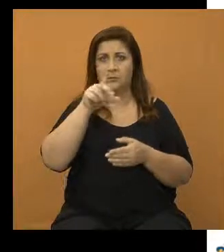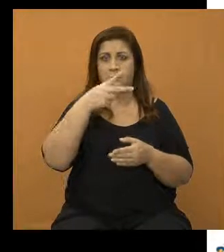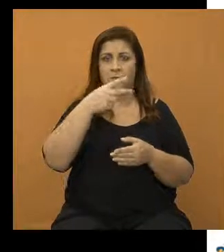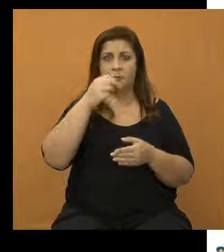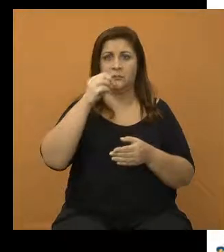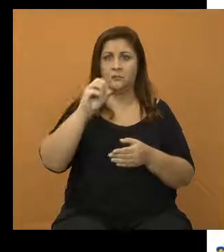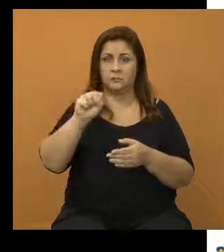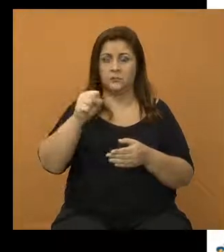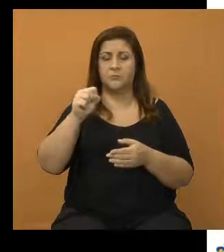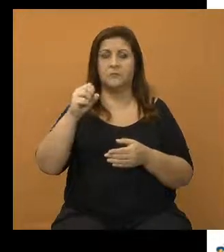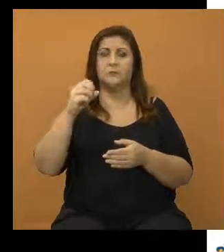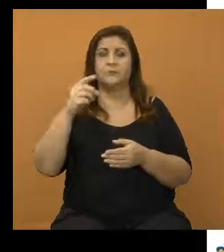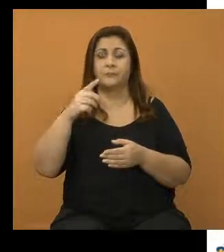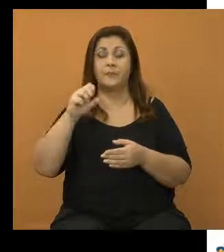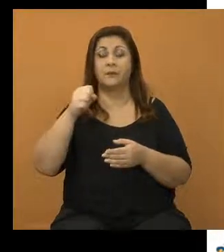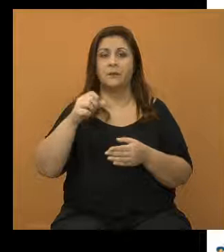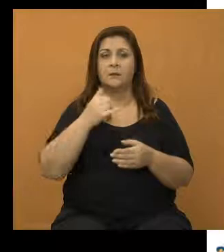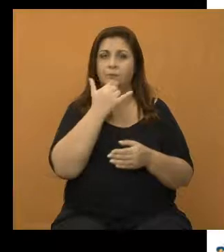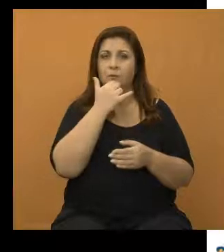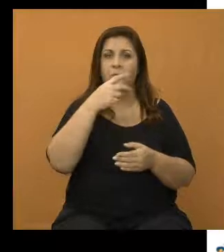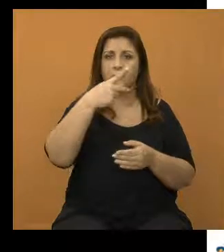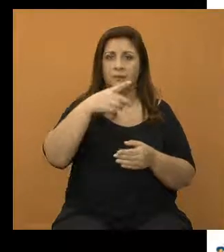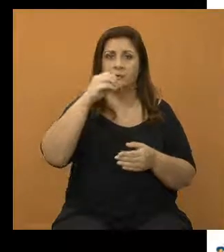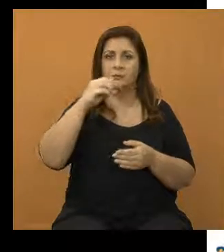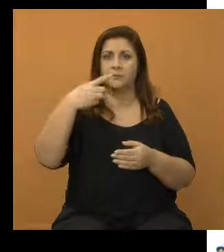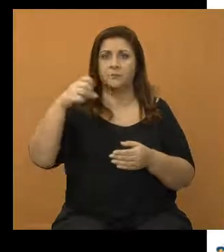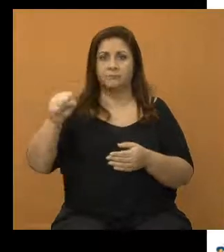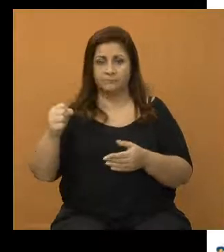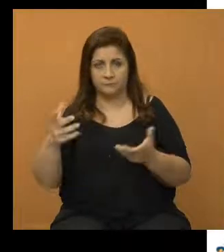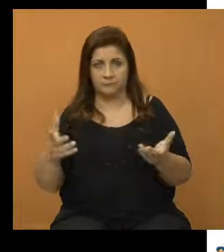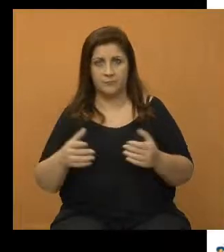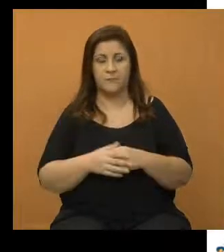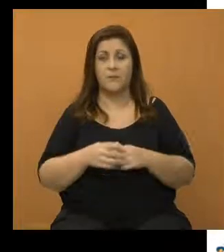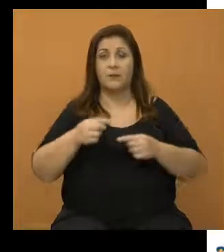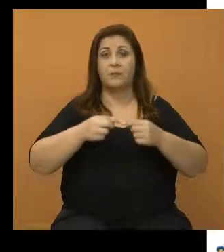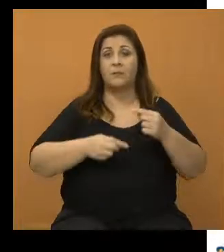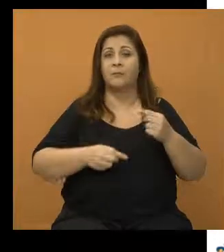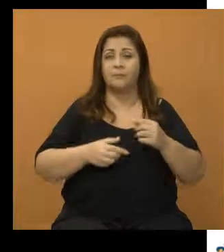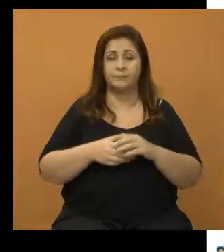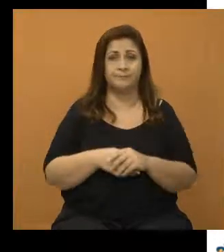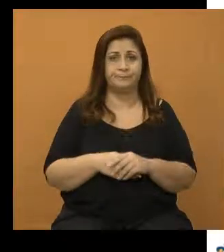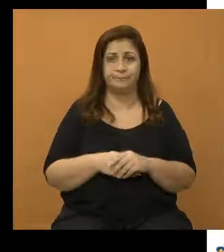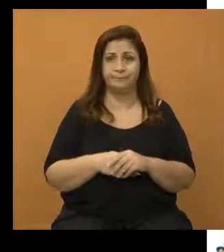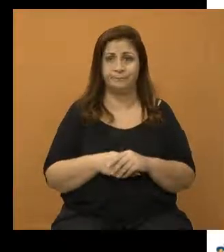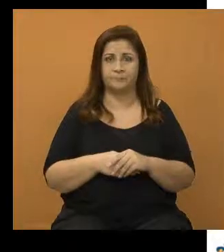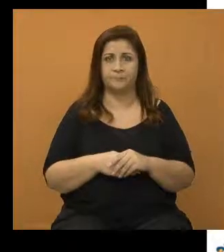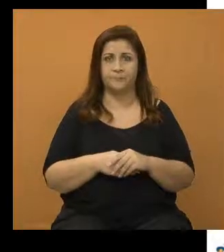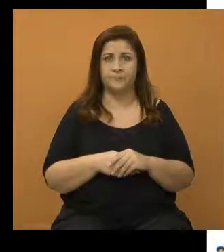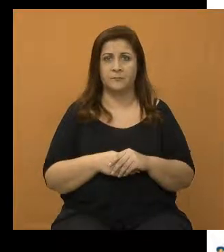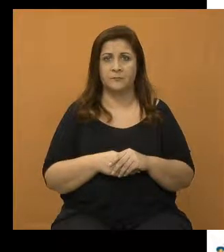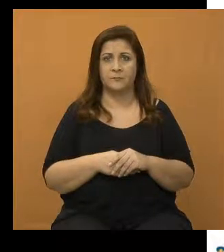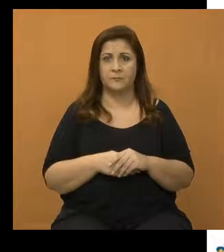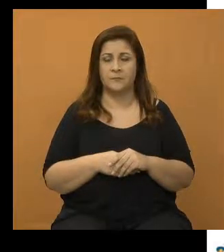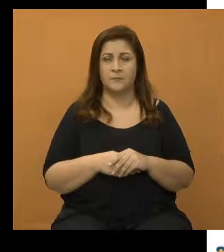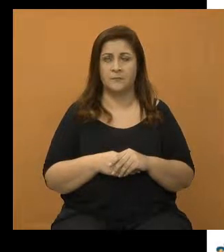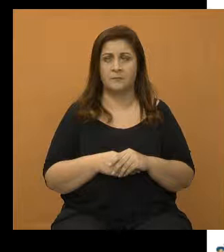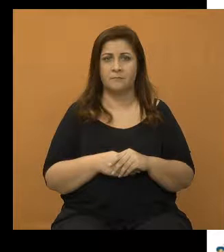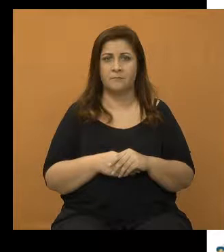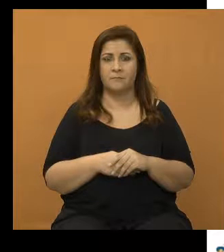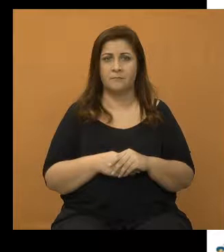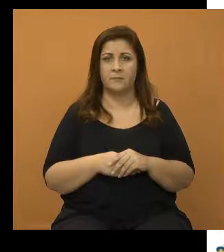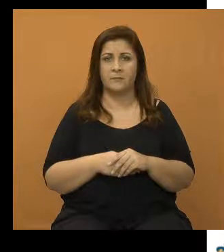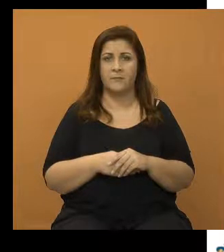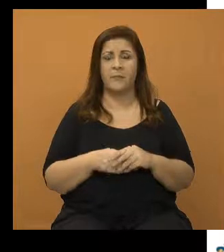ligado a uma expansão do número de imóveis e não ao reajuste do número de imóveis, no valor